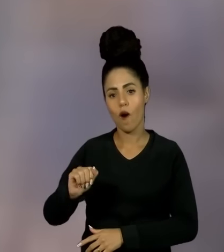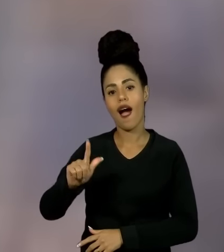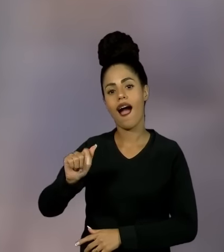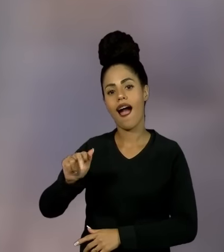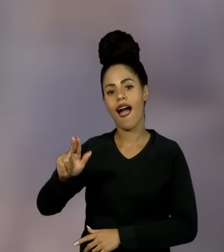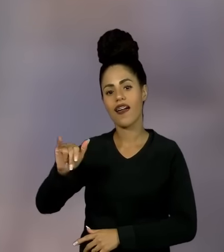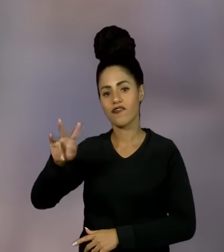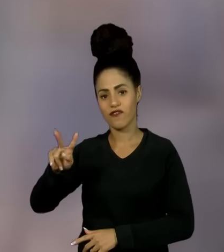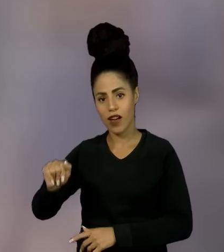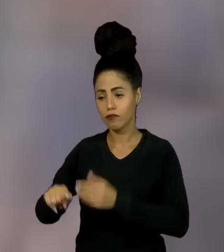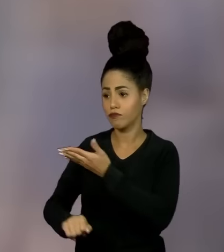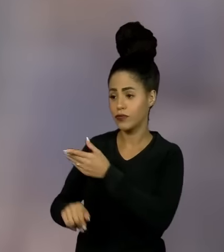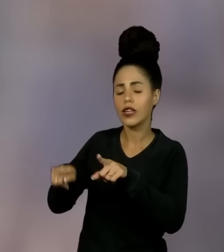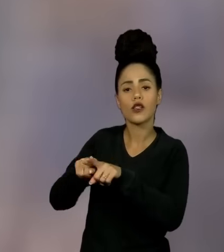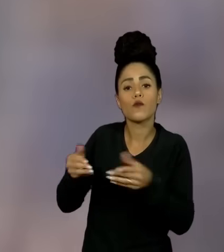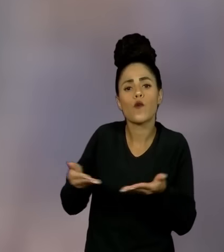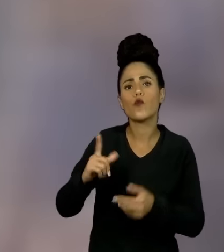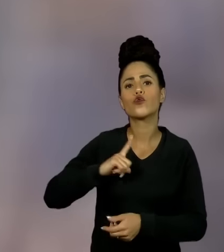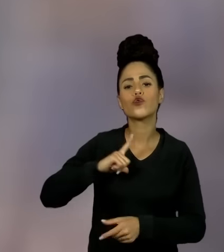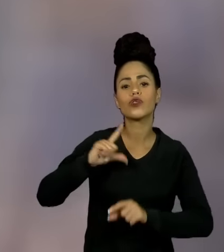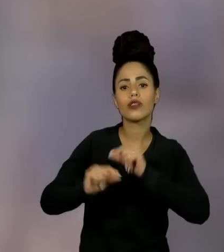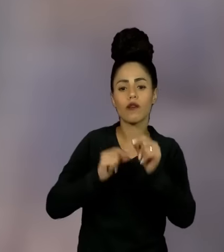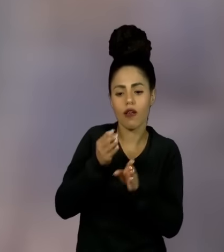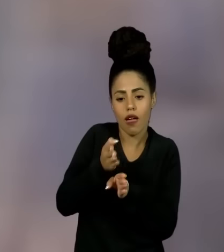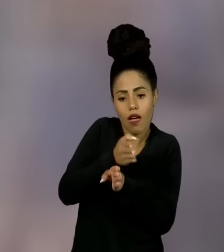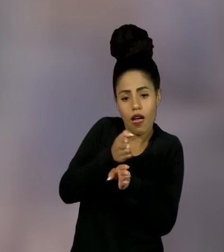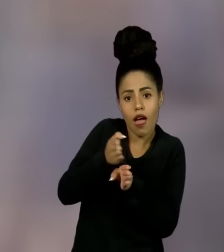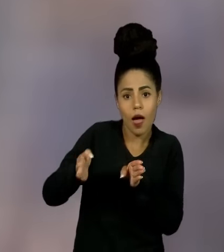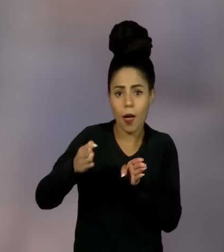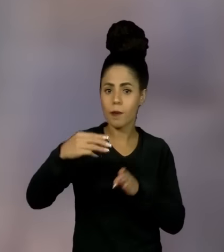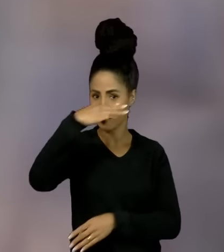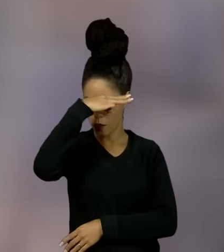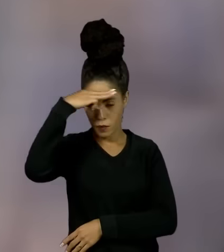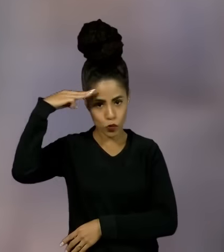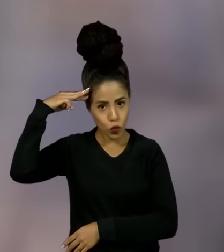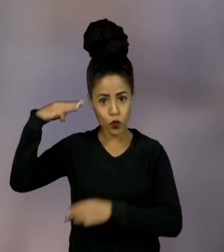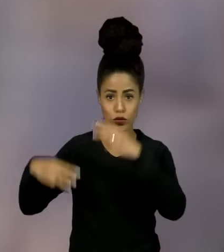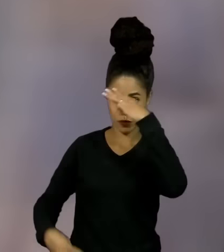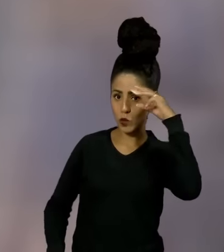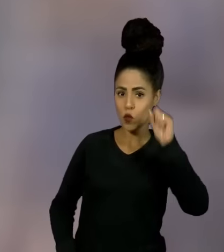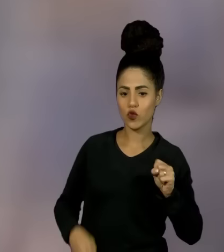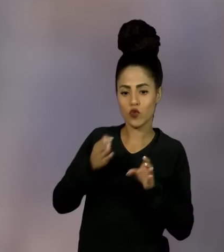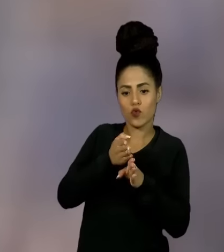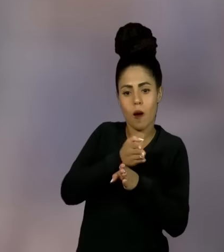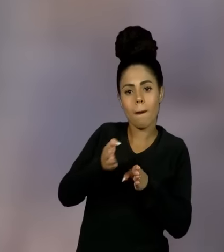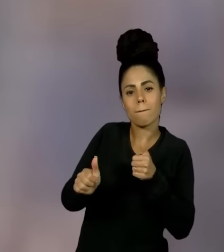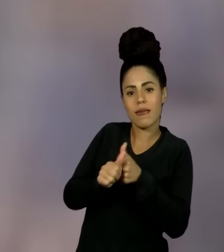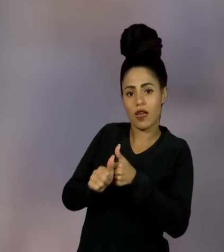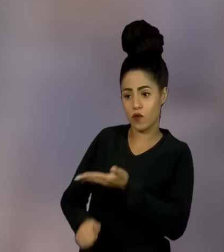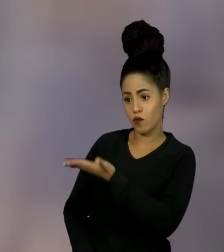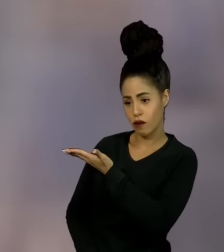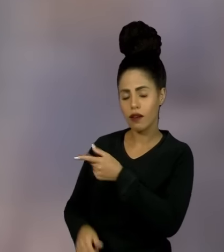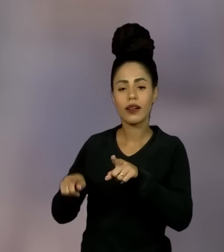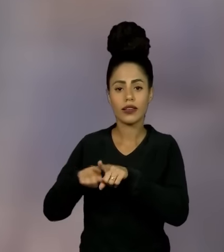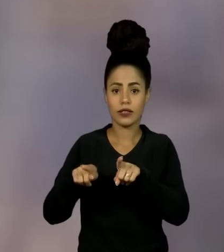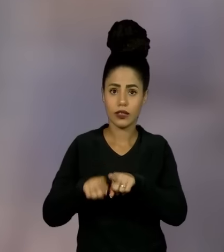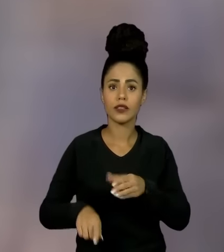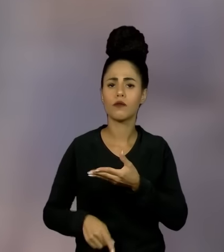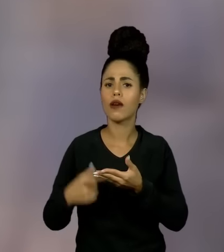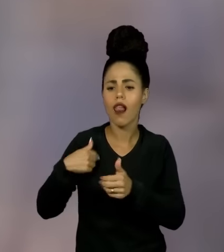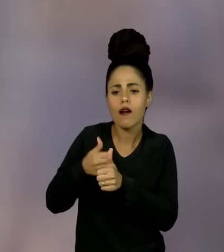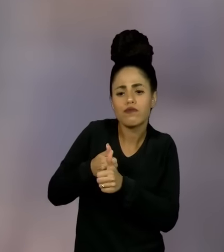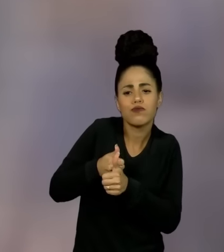e Carcará, onde hoje fica a divisa de Mato Grosso com Mato Grosso do Sul. Em lajedos próximos